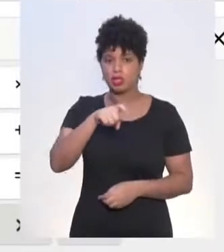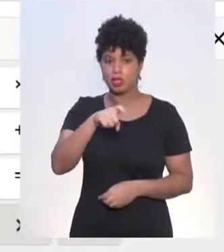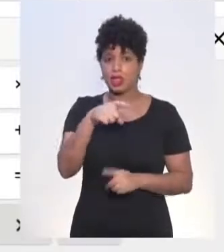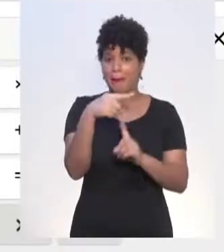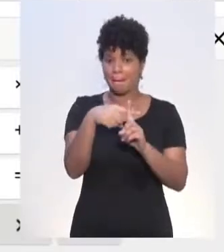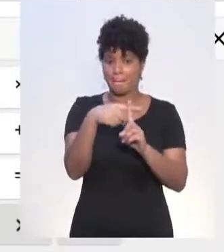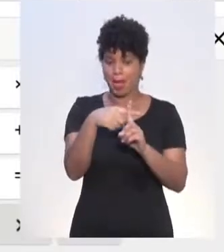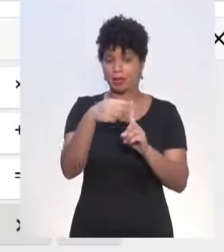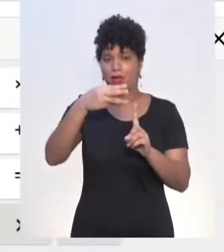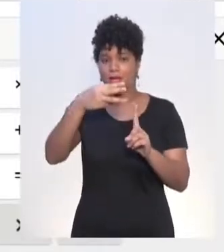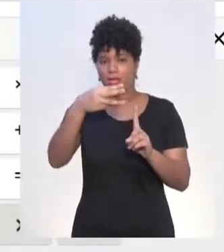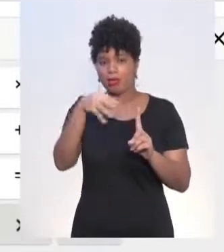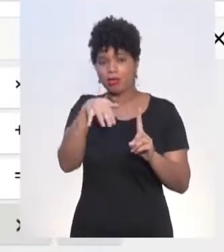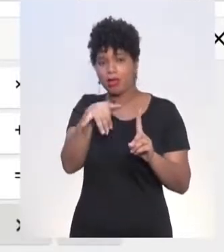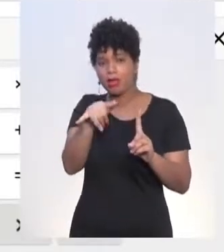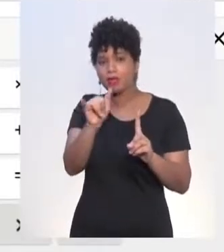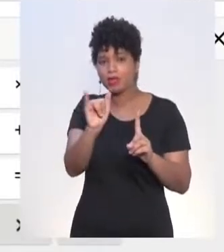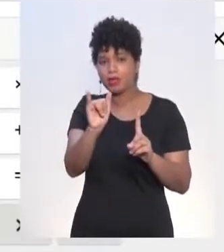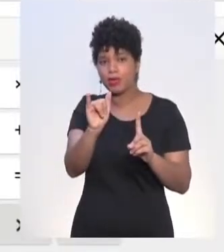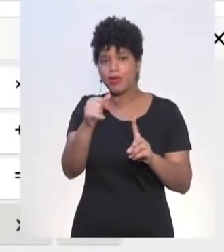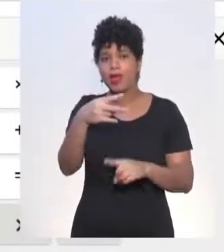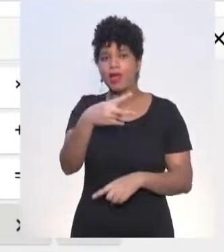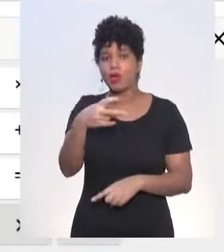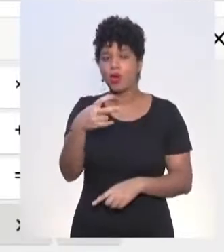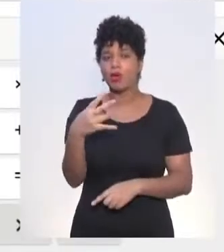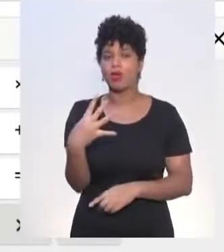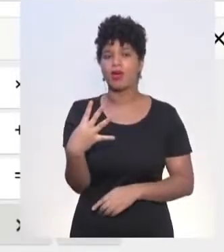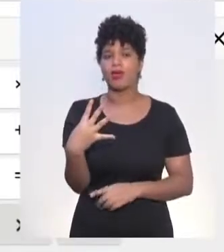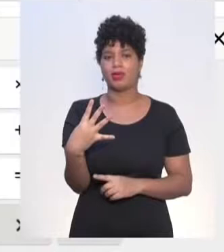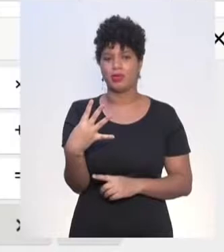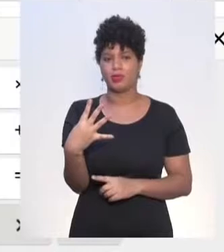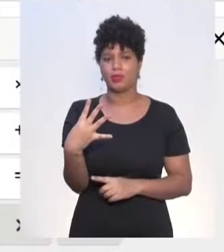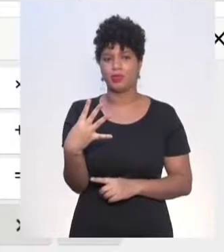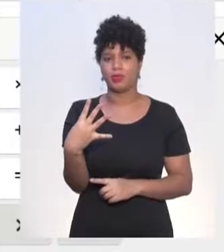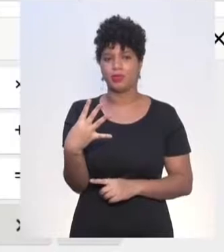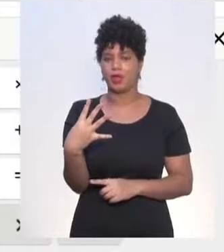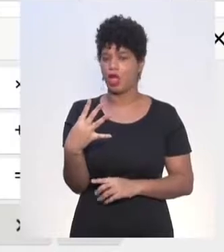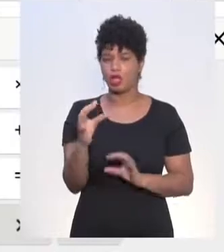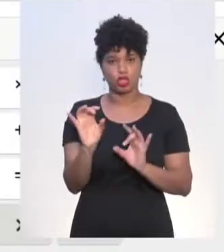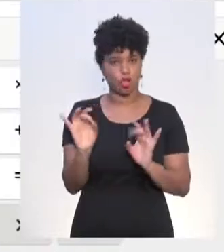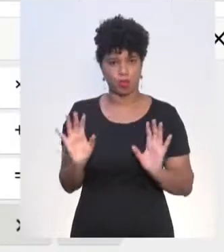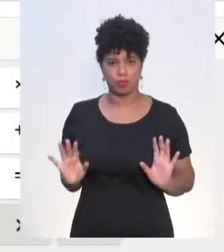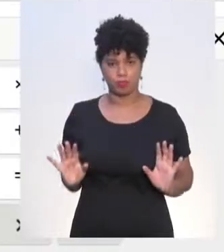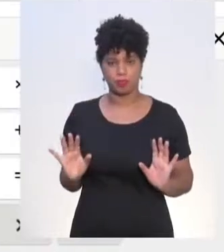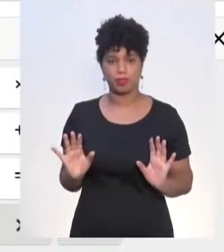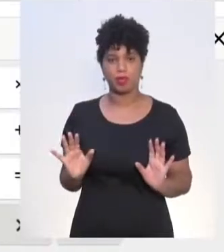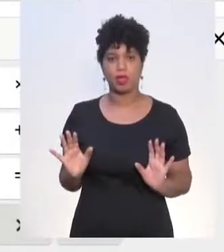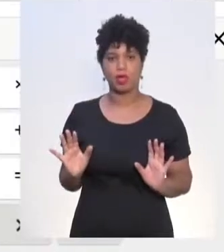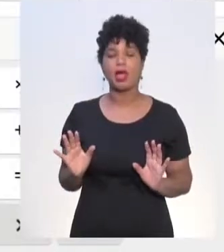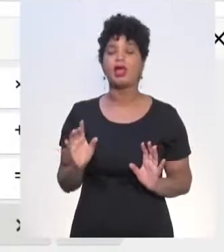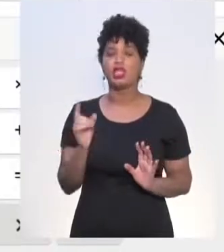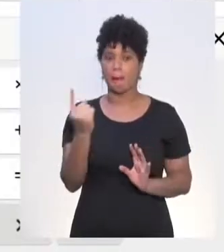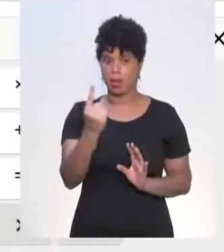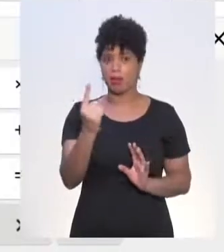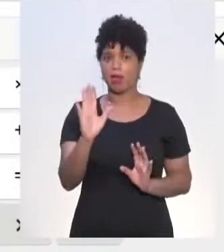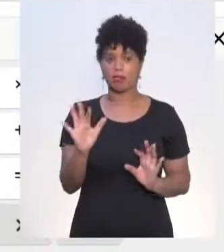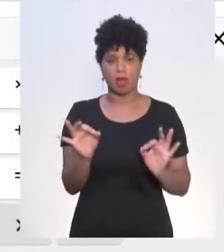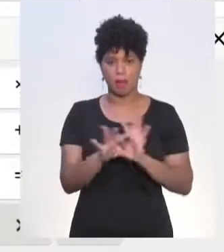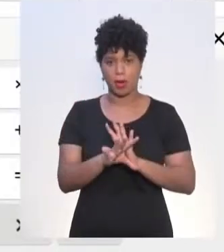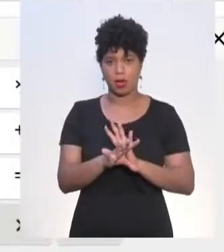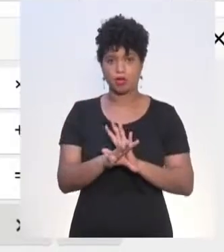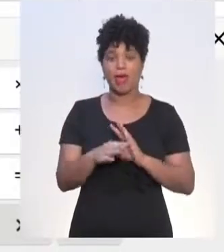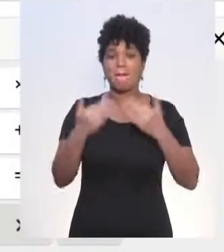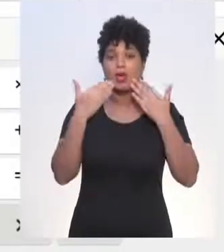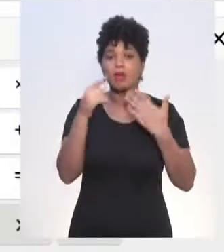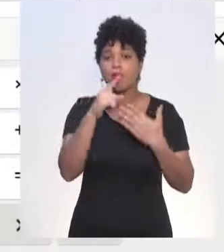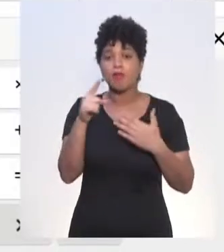mais, 3y igual a 4 aqui, ó, dá um Enter. Então, você construiu ali a equação. Ele geralmente abre essa